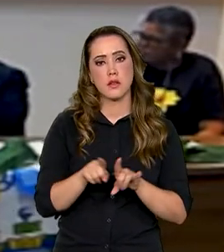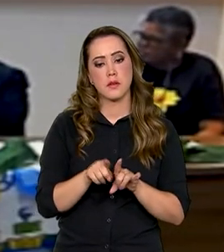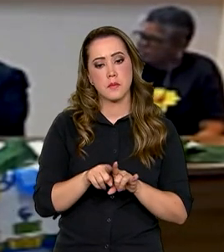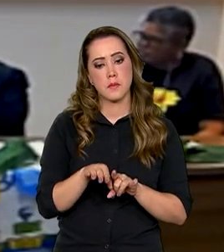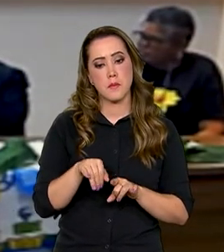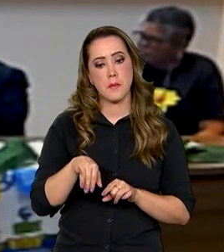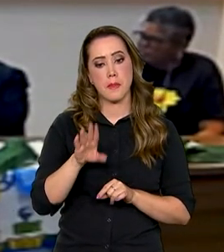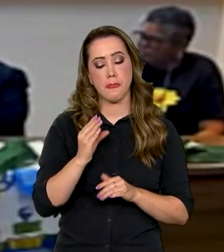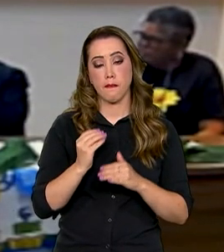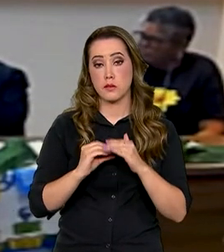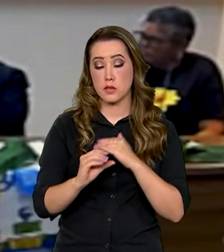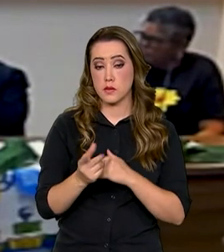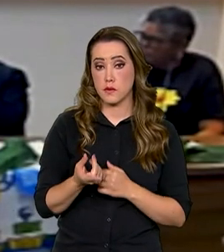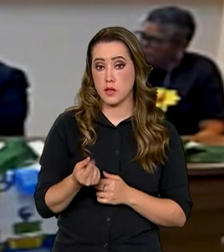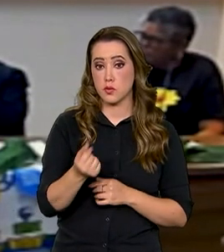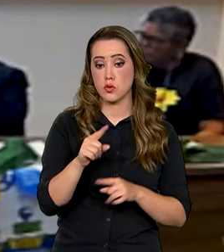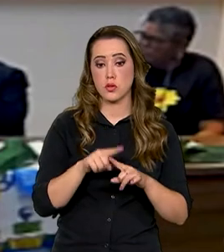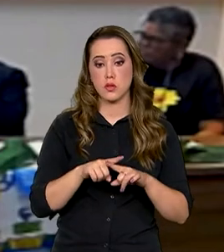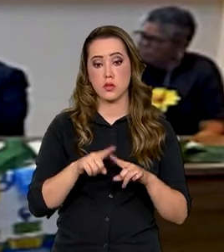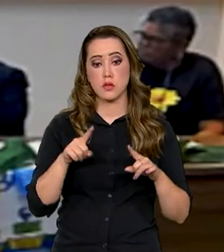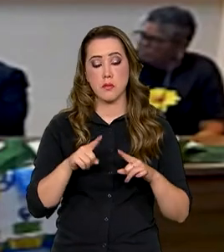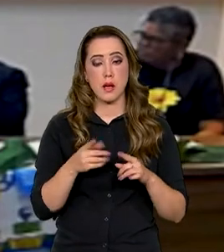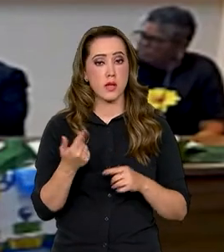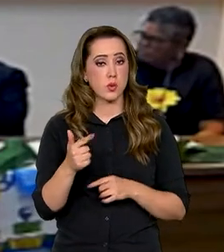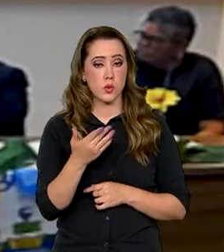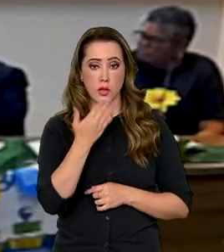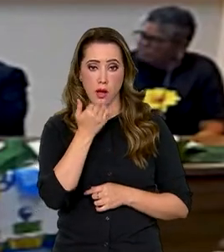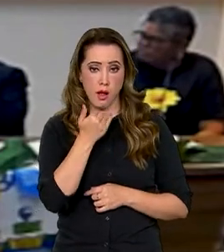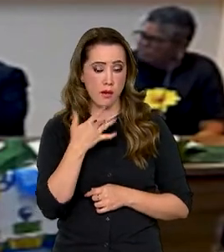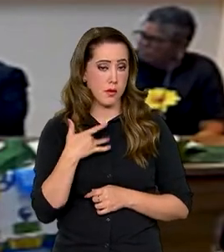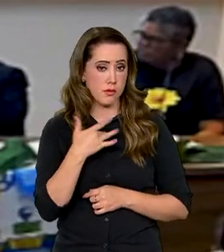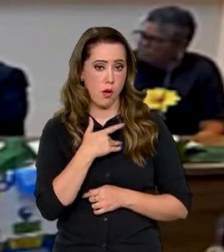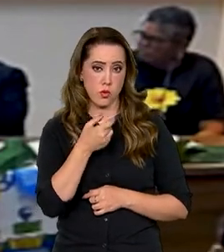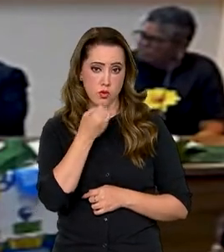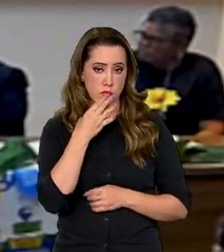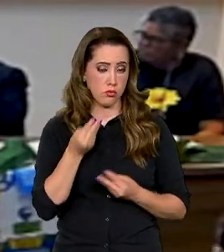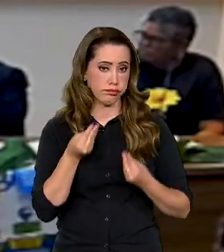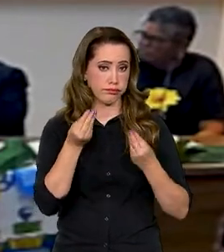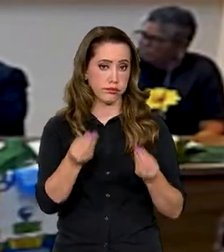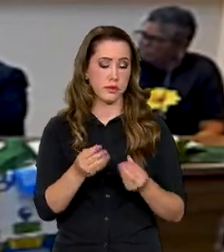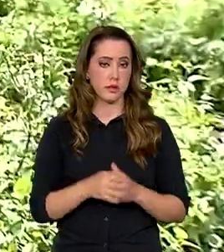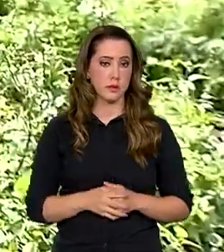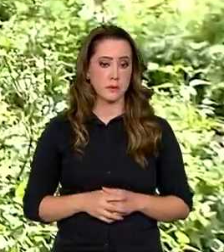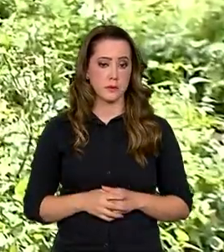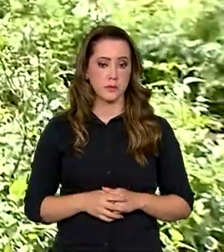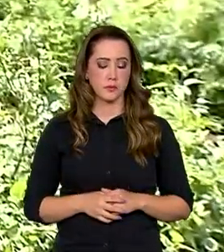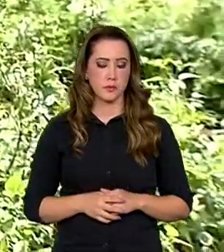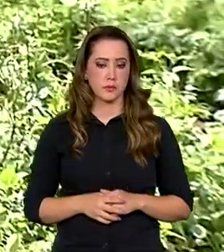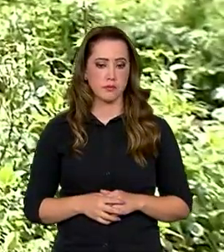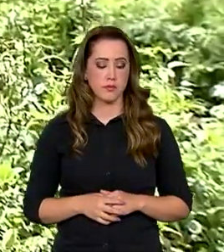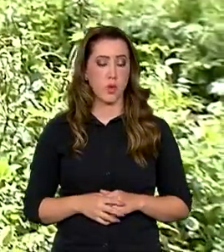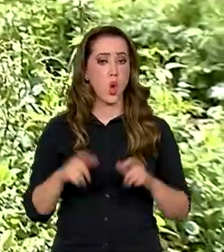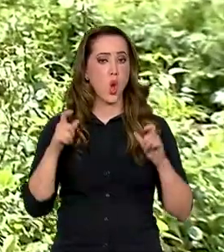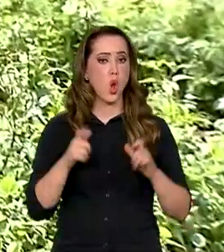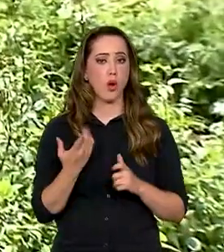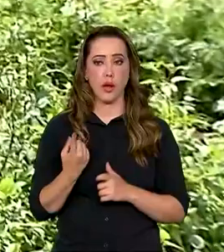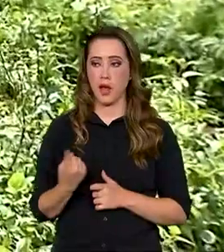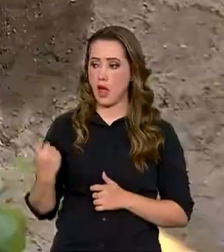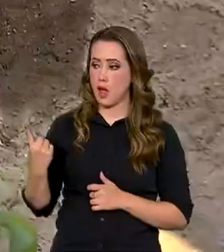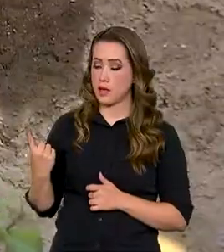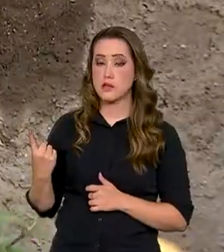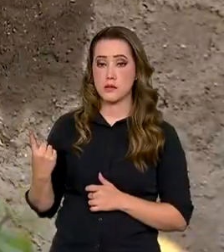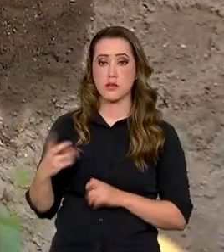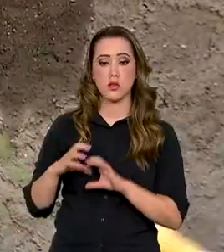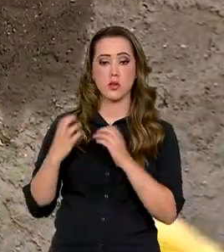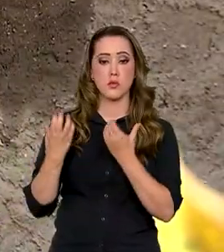se transfere a renda, mas não tem alimento saudável também, a preços adequados. Hortas comunitárias, telhados